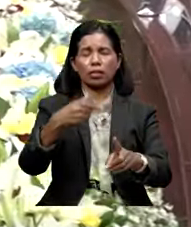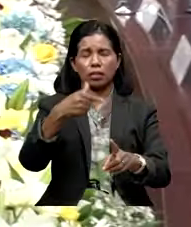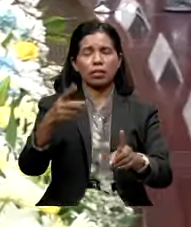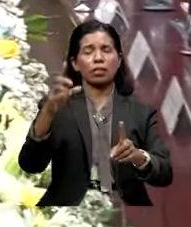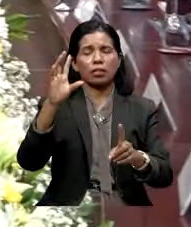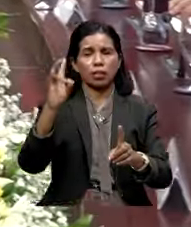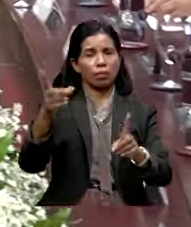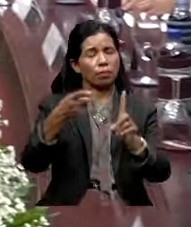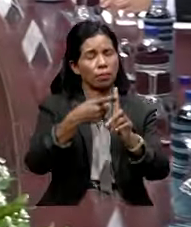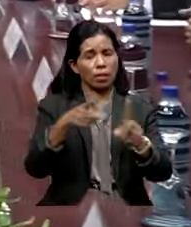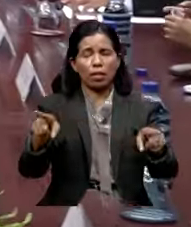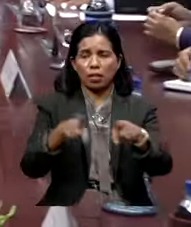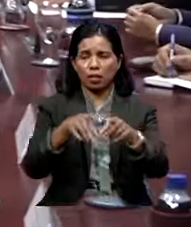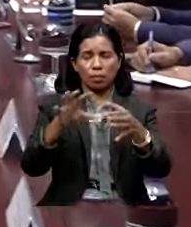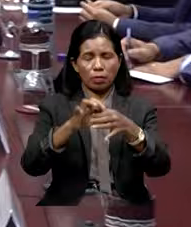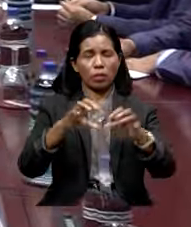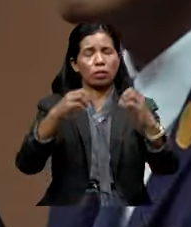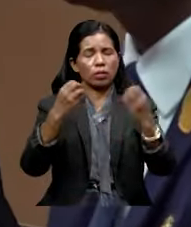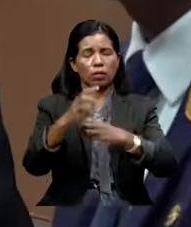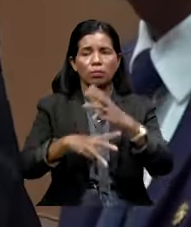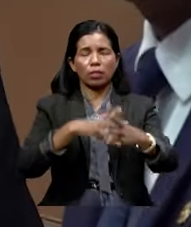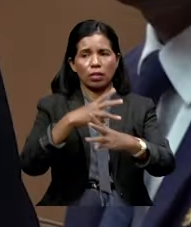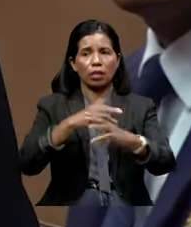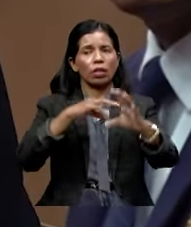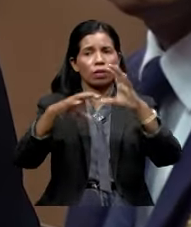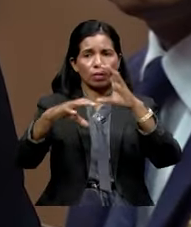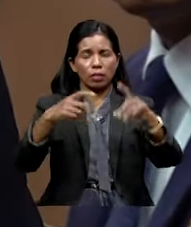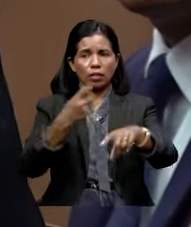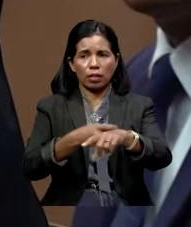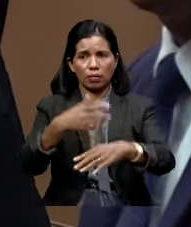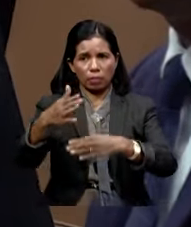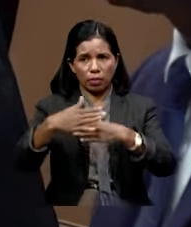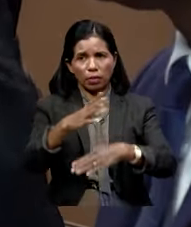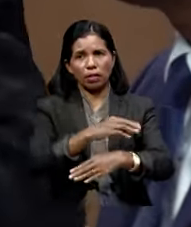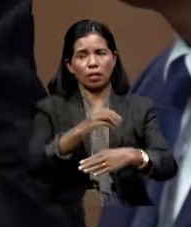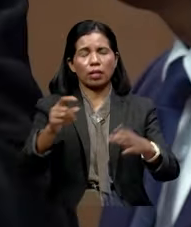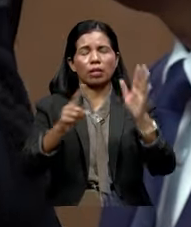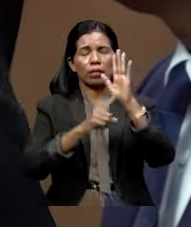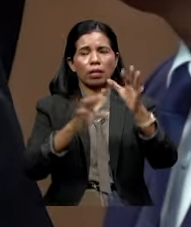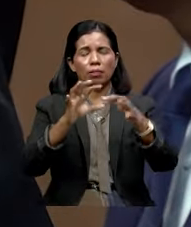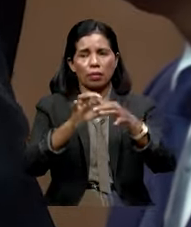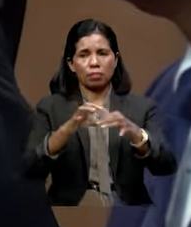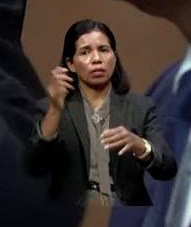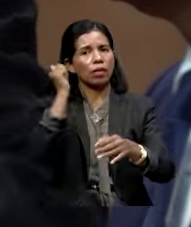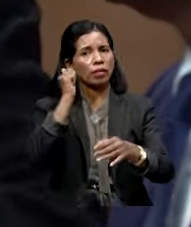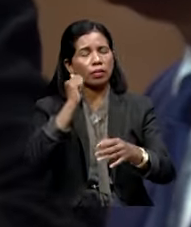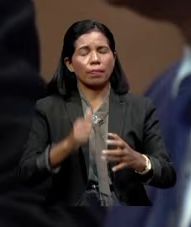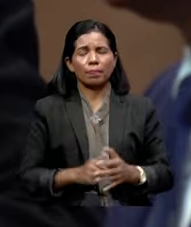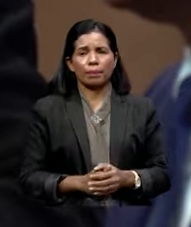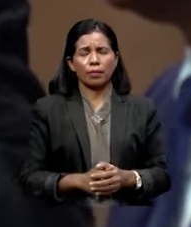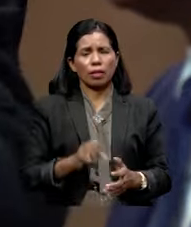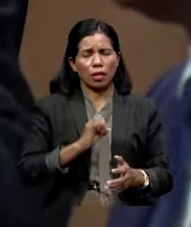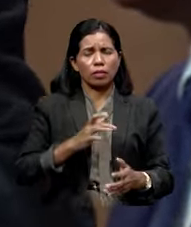no dadão saiona membro Organização Mundial Comércio no ia tempo badak nyalaran sai membro pleno ASEAN. E fiquei também